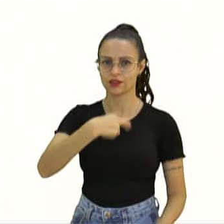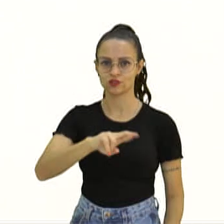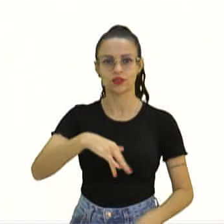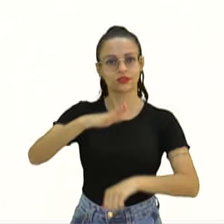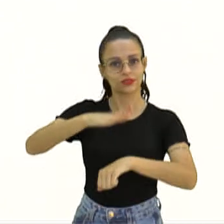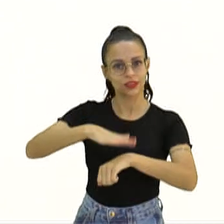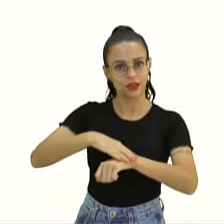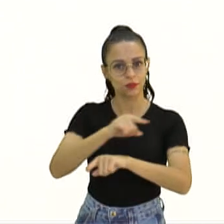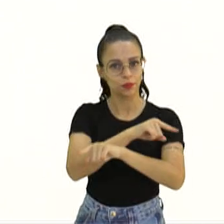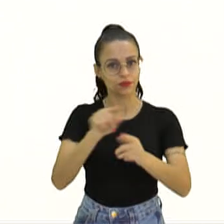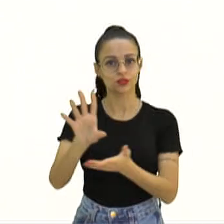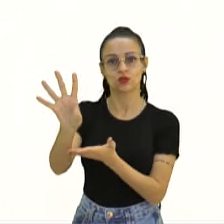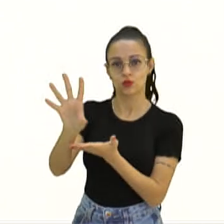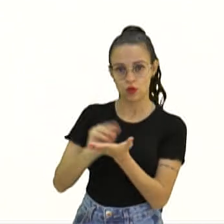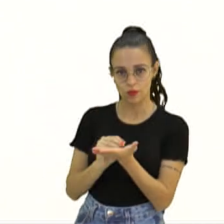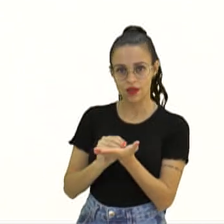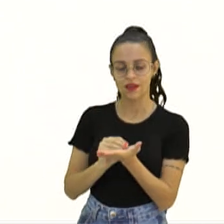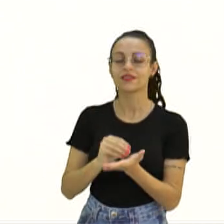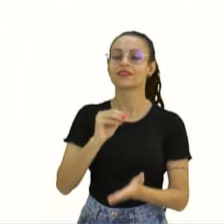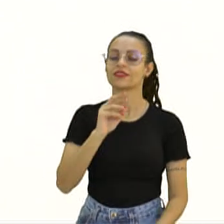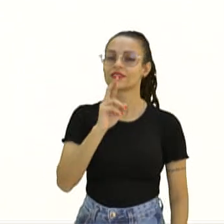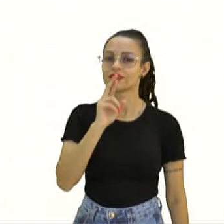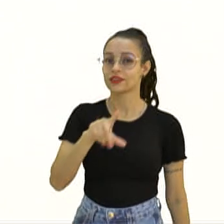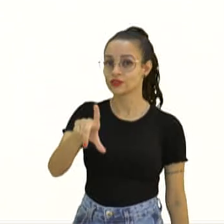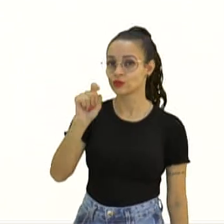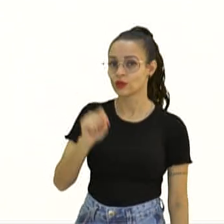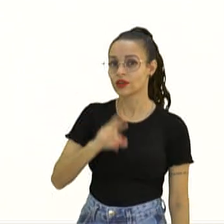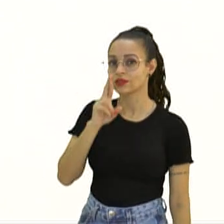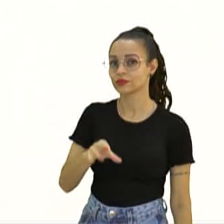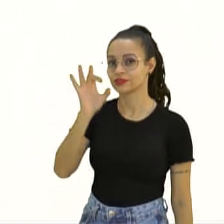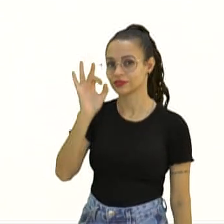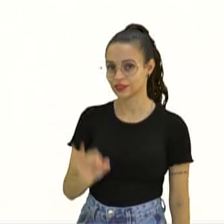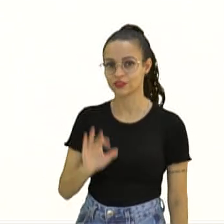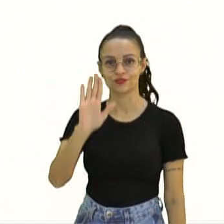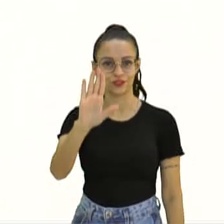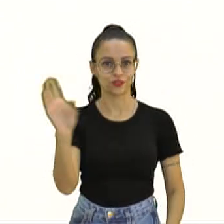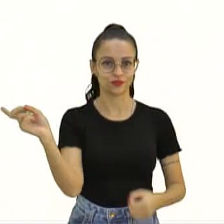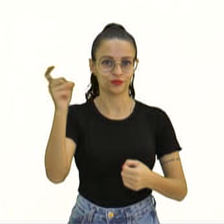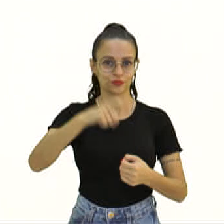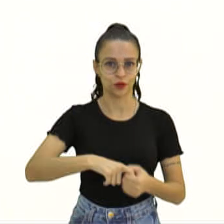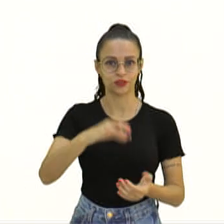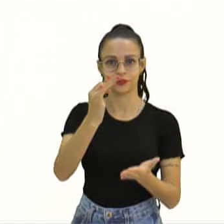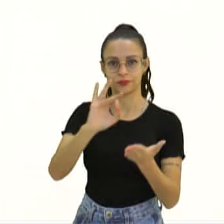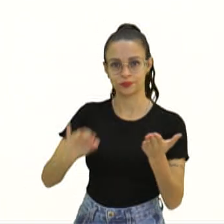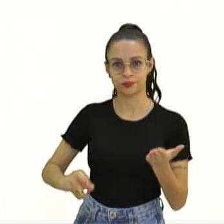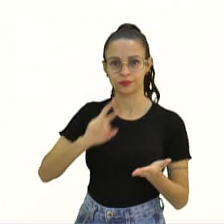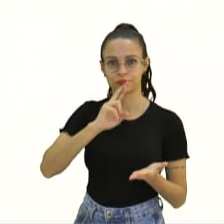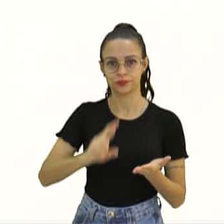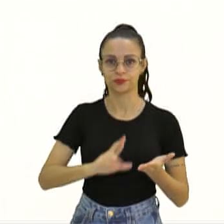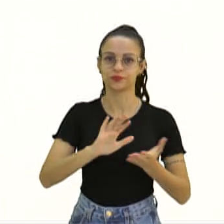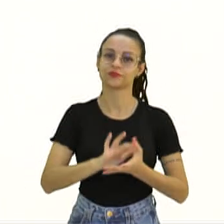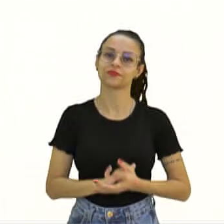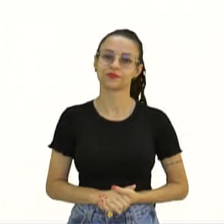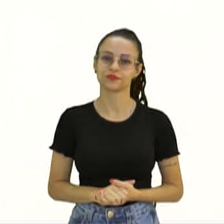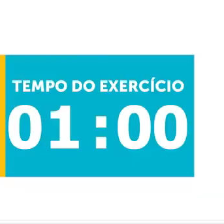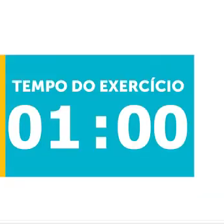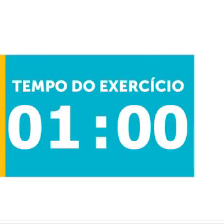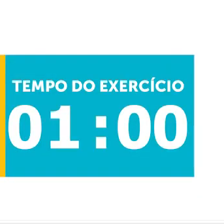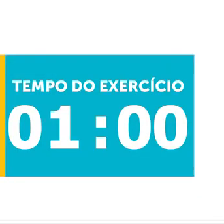tempinho para vocês copiarem esse quis escolher a Alternativa certa e já voltamos com a resposta